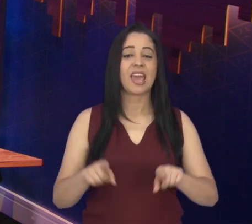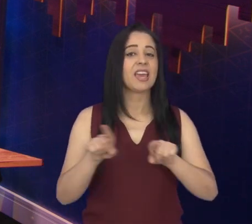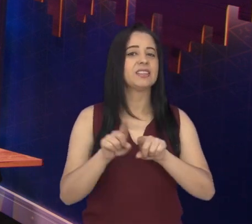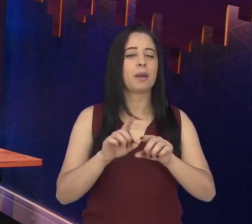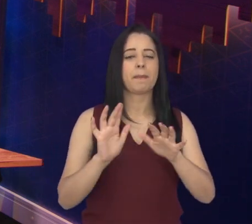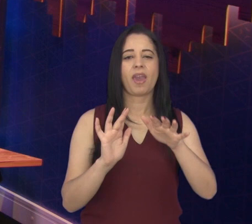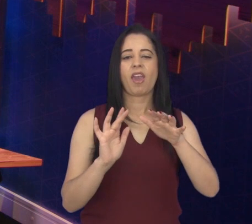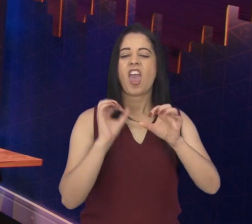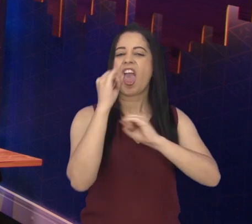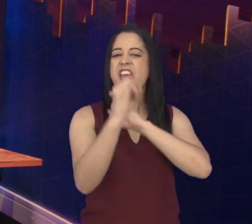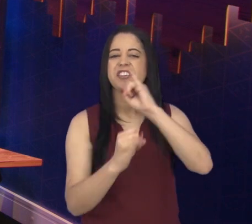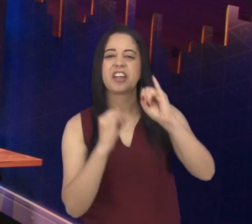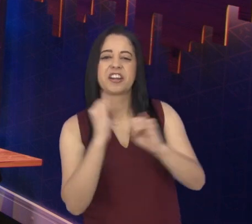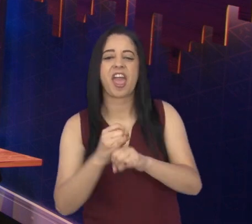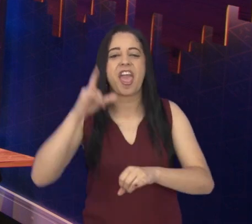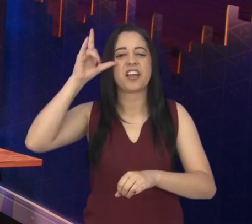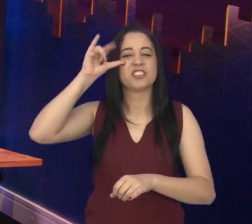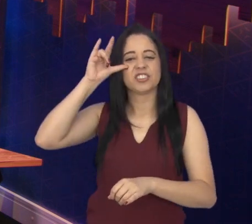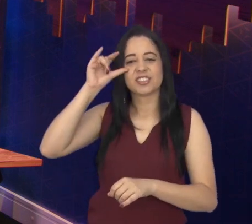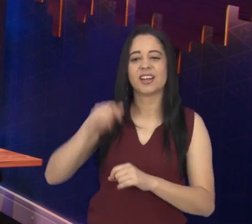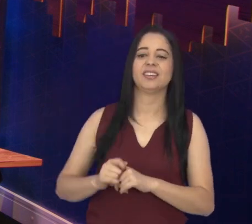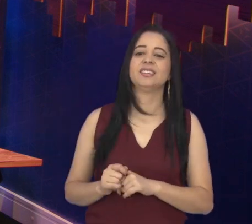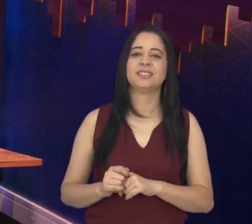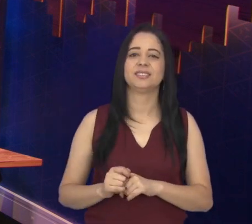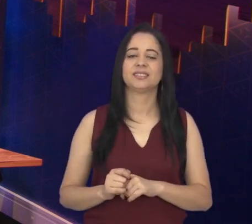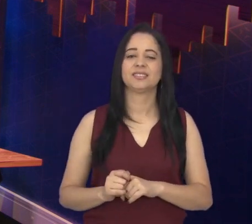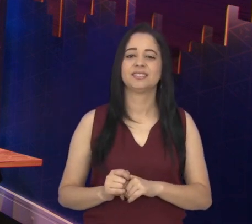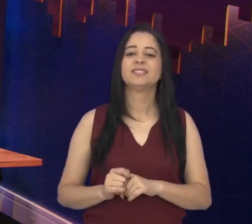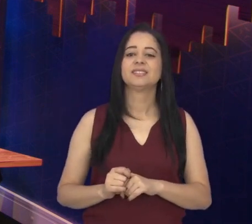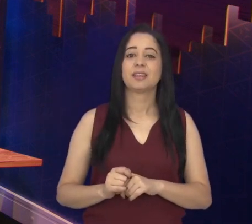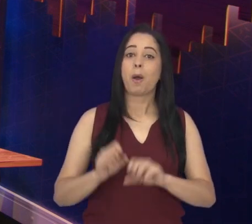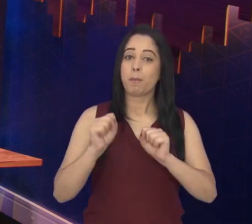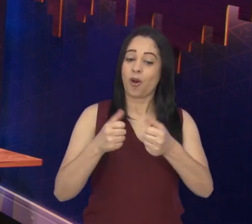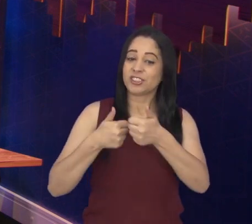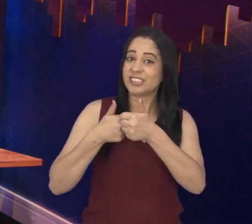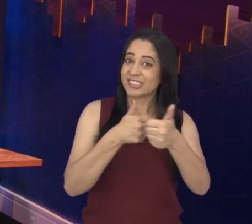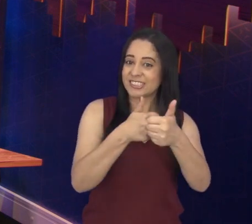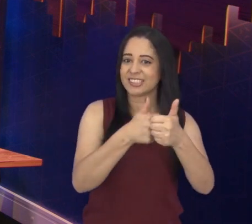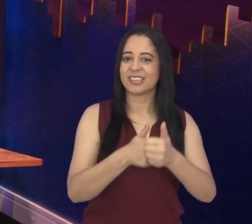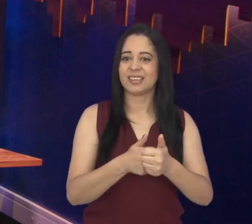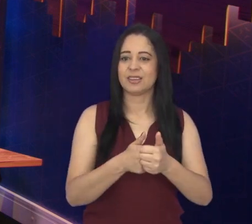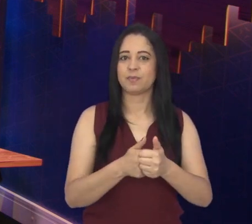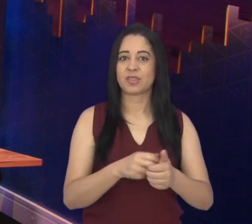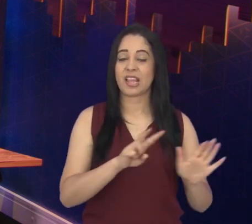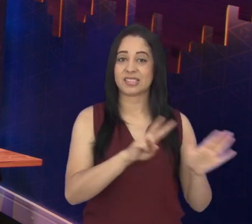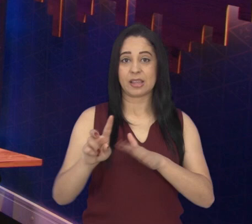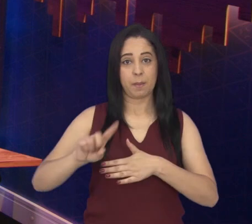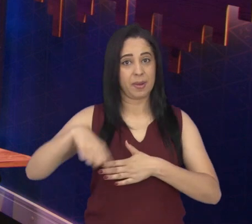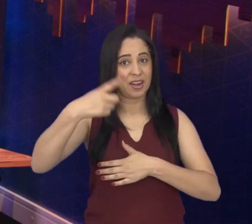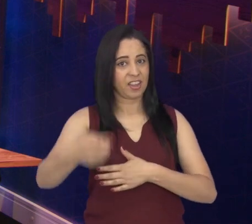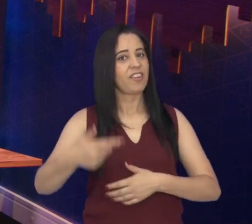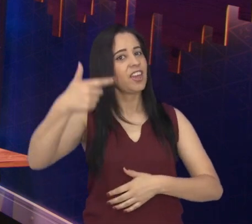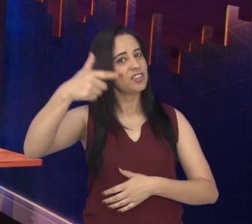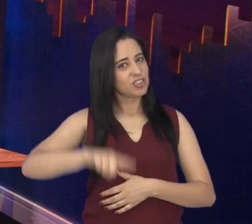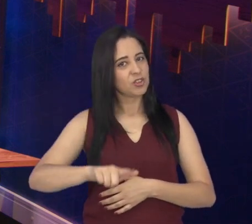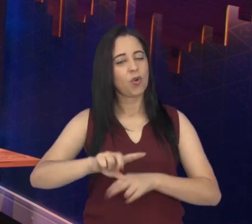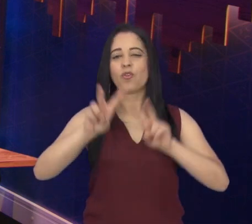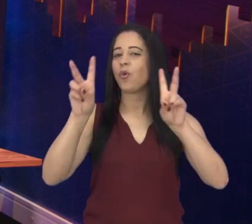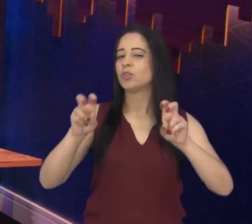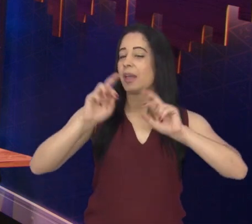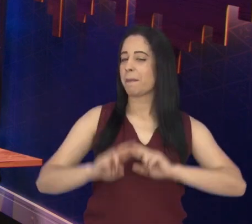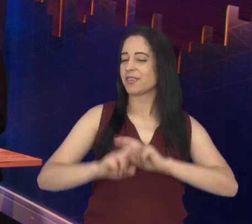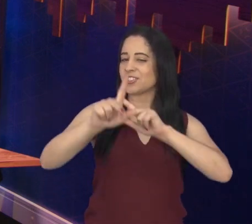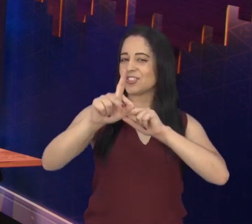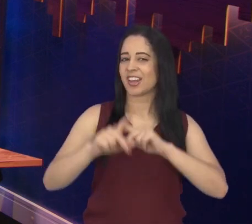dos Campos e pela internet, pelos canais, pelo Instagram. Não deixe de acompanhar o Pode Ser. A gente volta na próxima